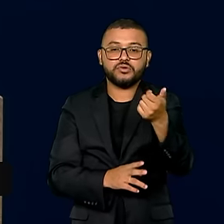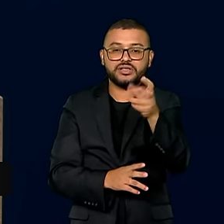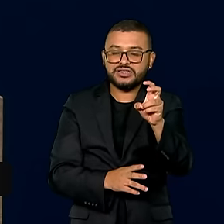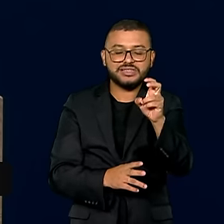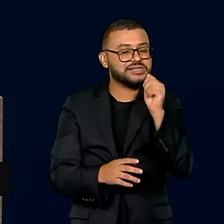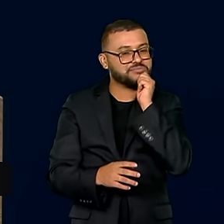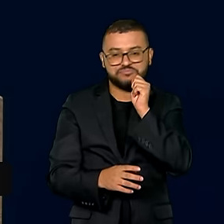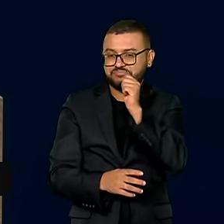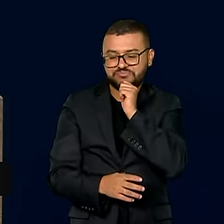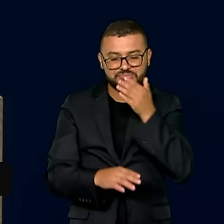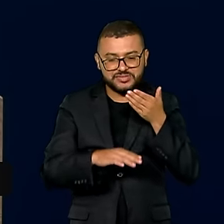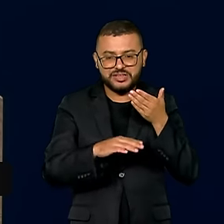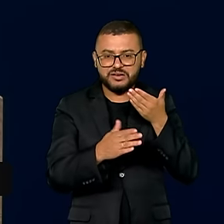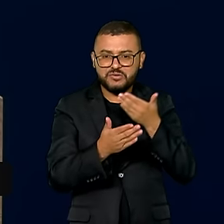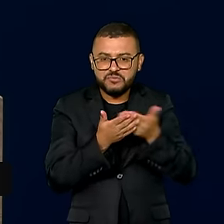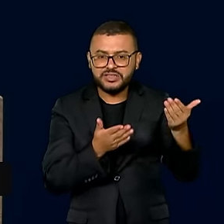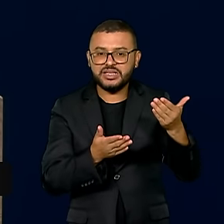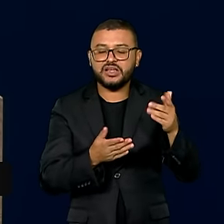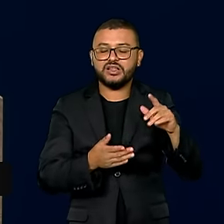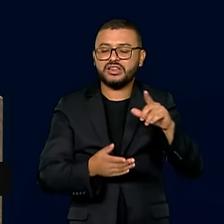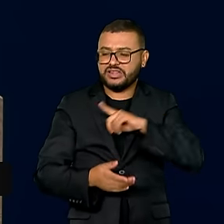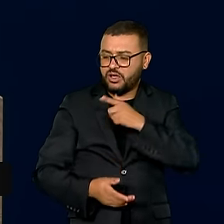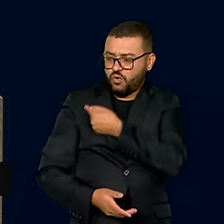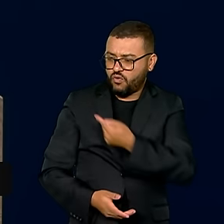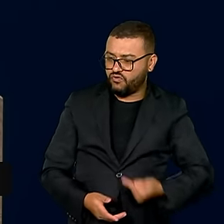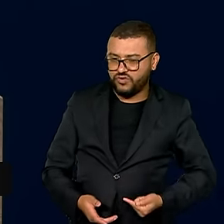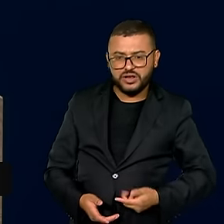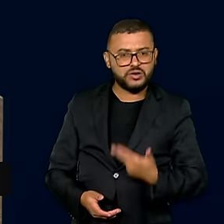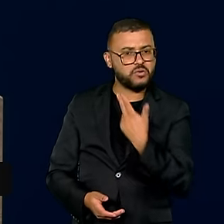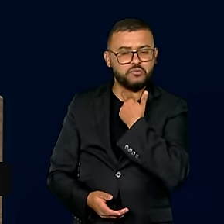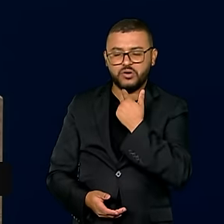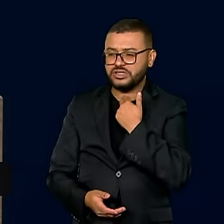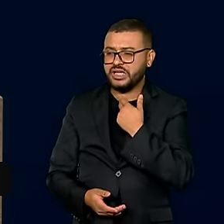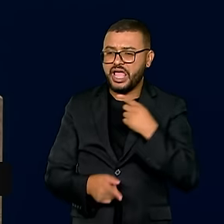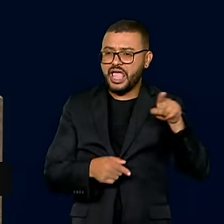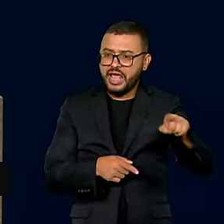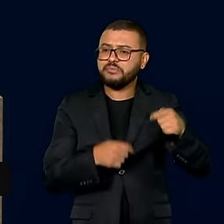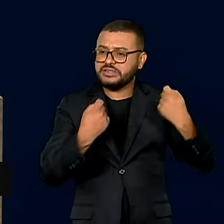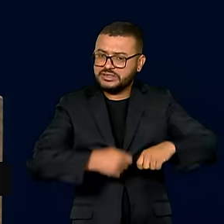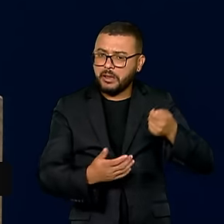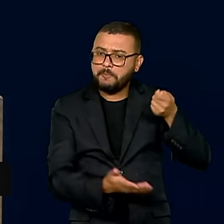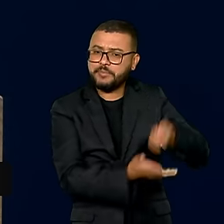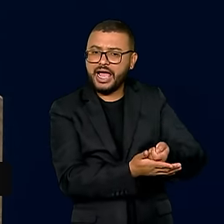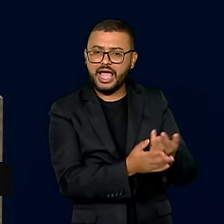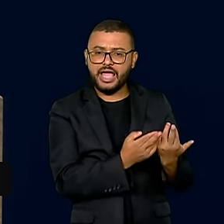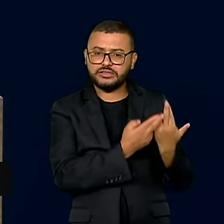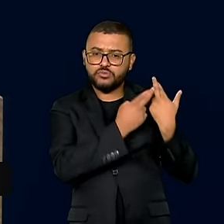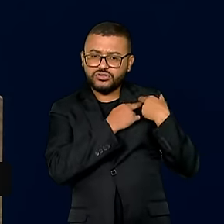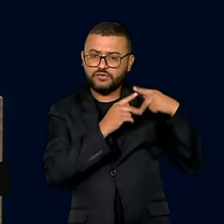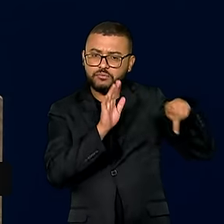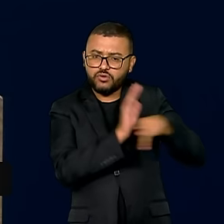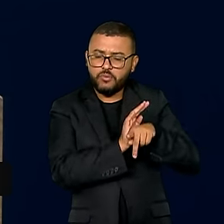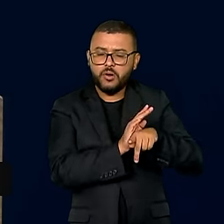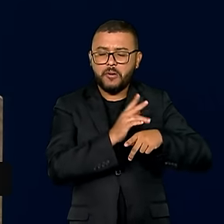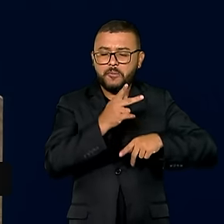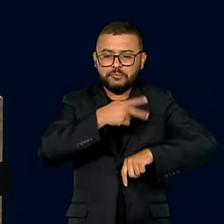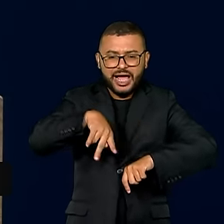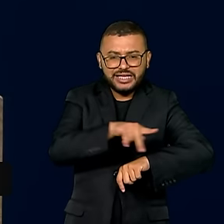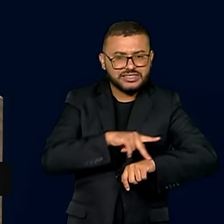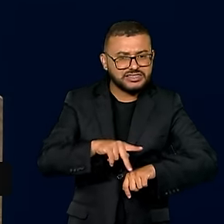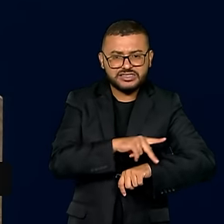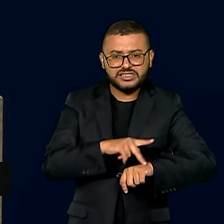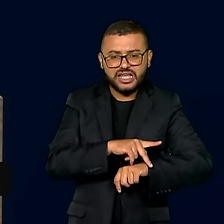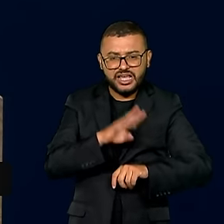implementados. Governantes não podem se eximir de suas responsabilidades. Nenhum país resolverá